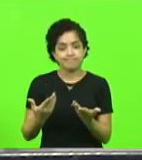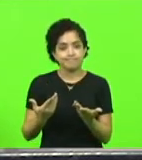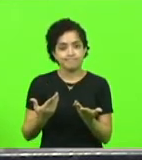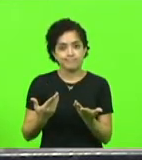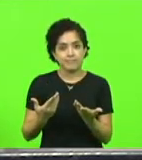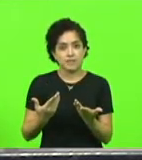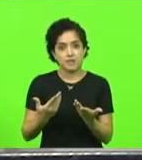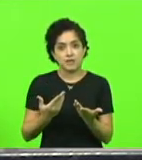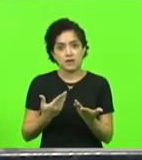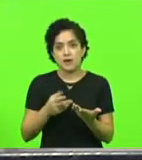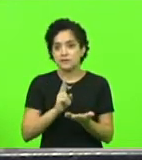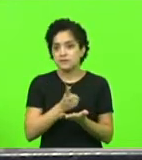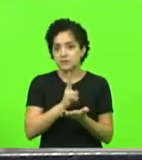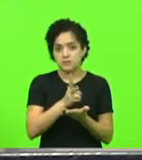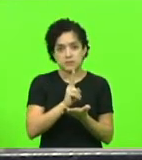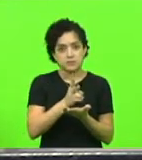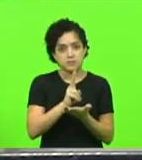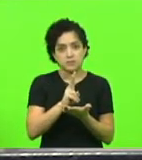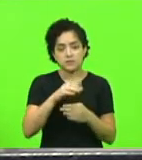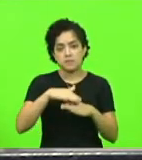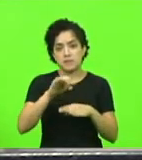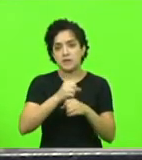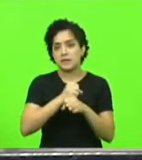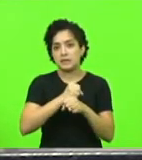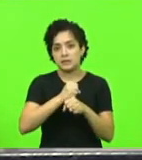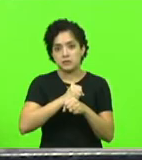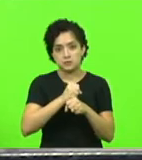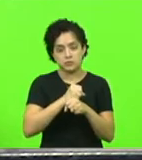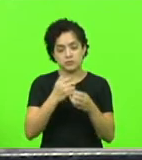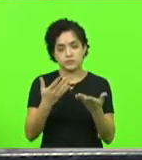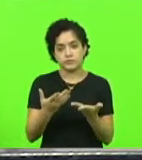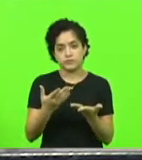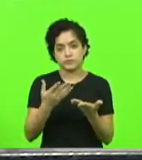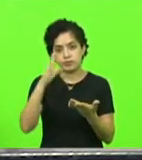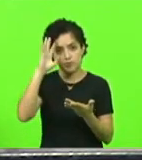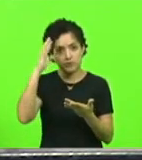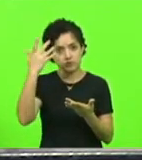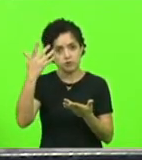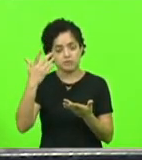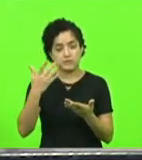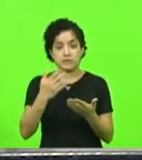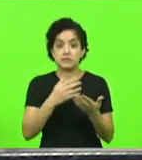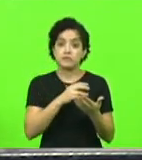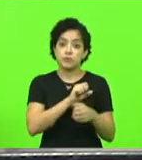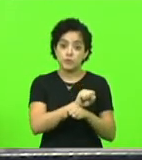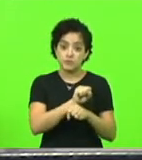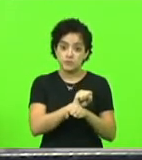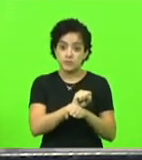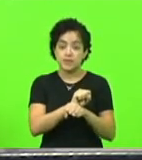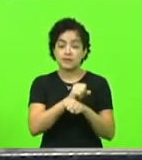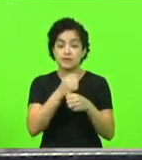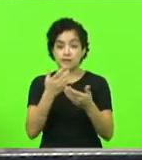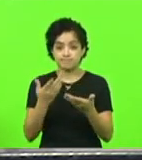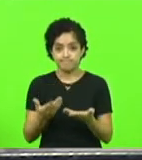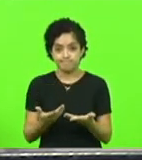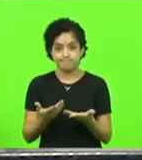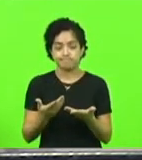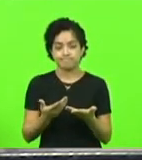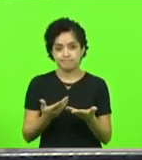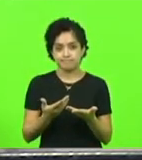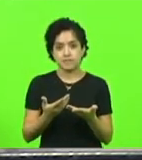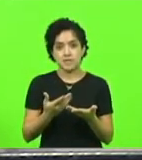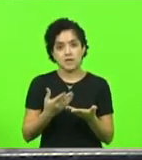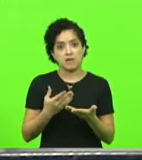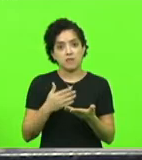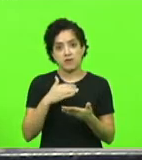conviver com isso daí por mais 10, 15 anos. Porque se a gente for esperar o DENIT fazer alguma coisa, a gente vai morrer